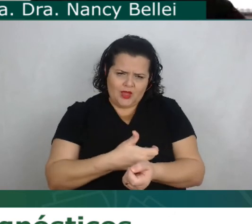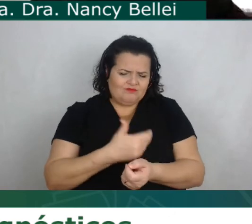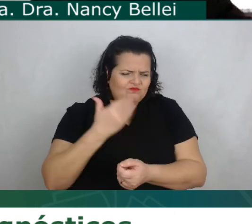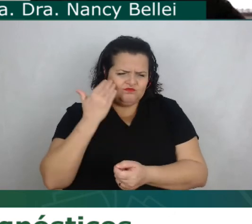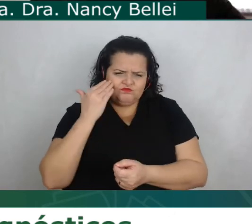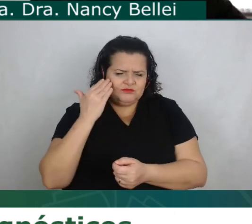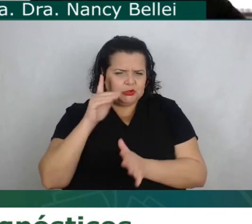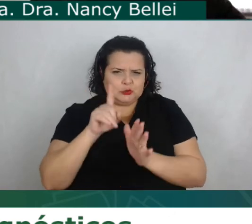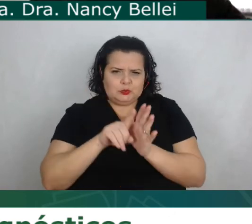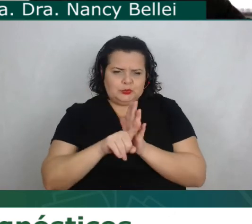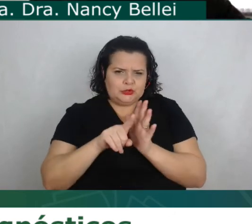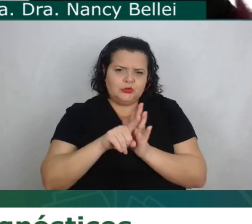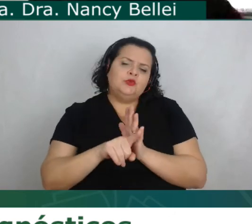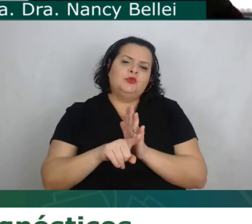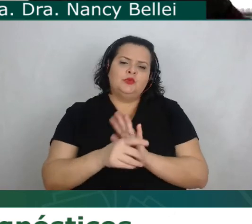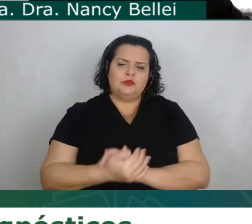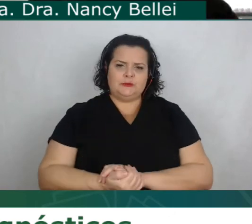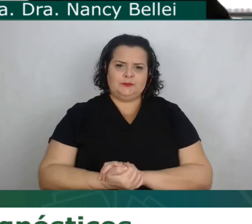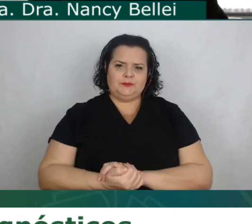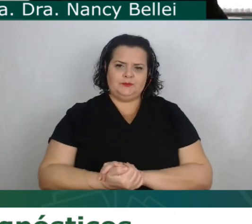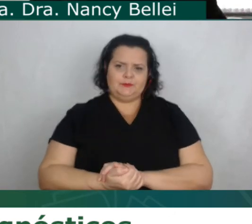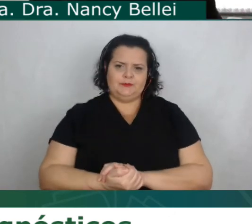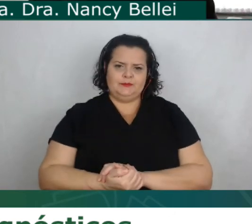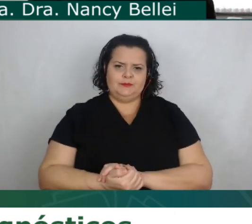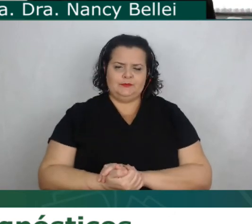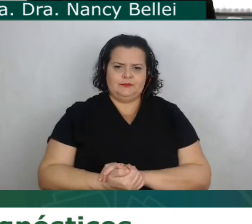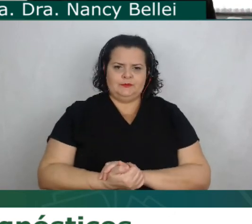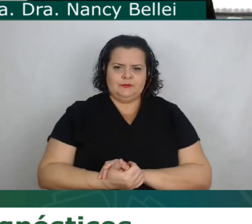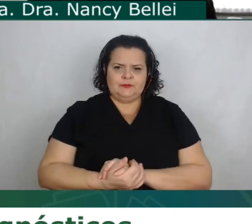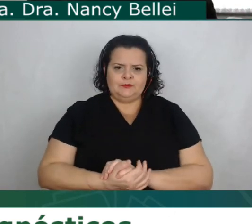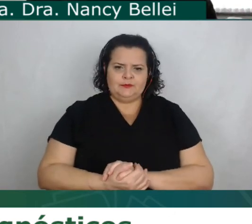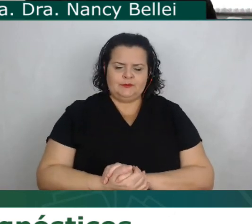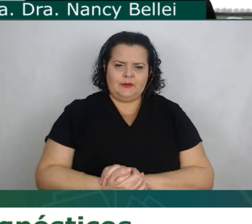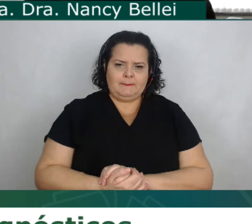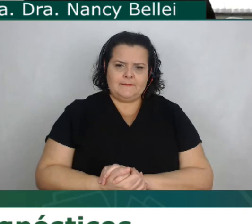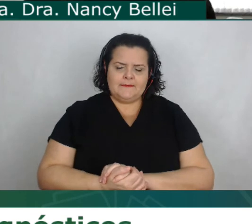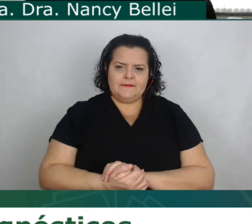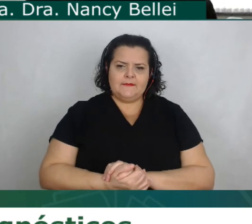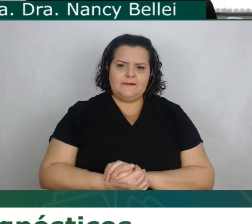entre PCR e sorologia ou entre os kits comerciais?